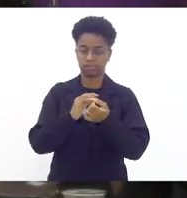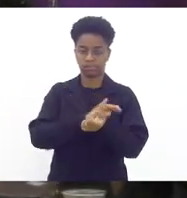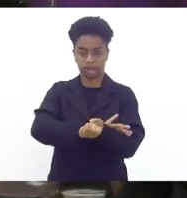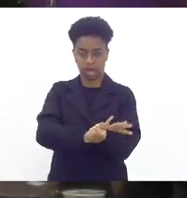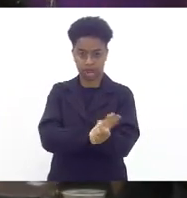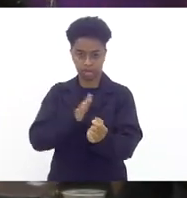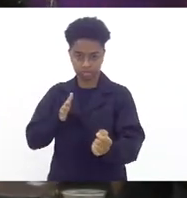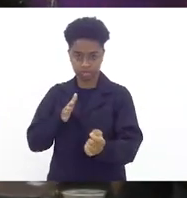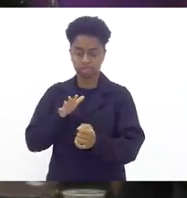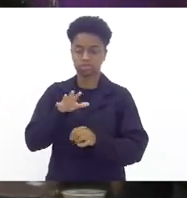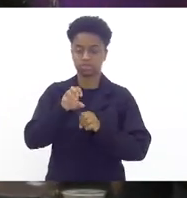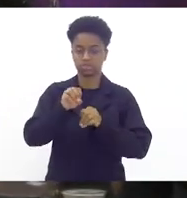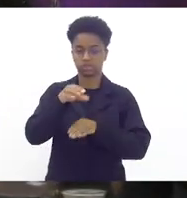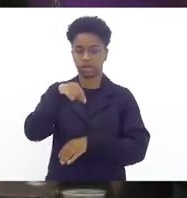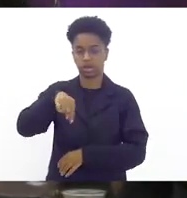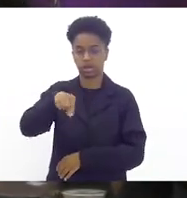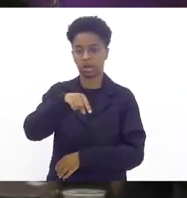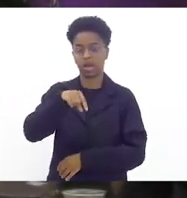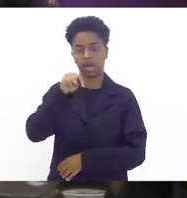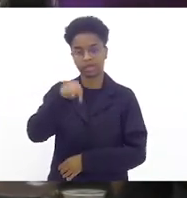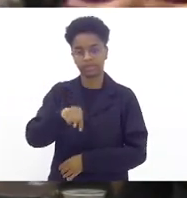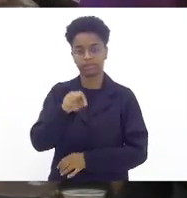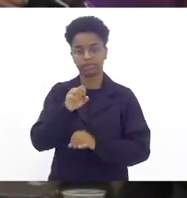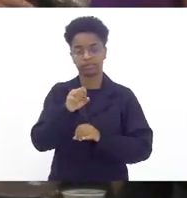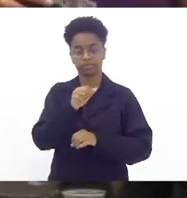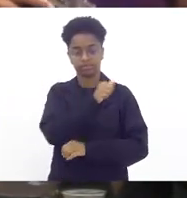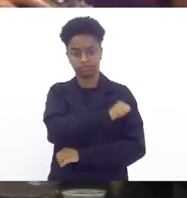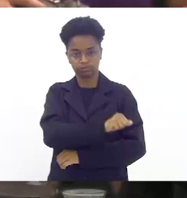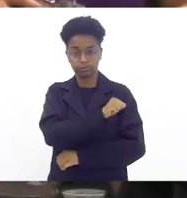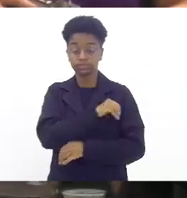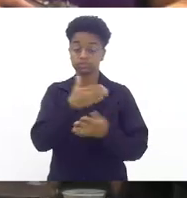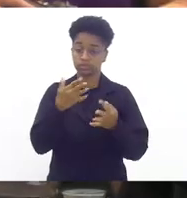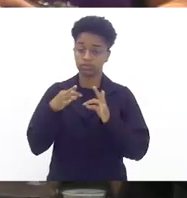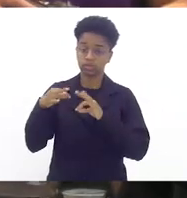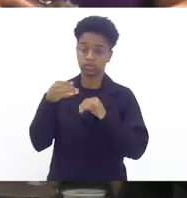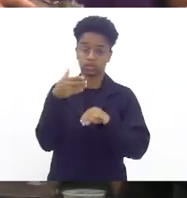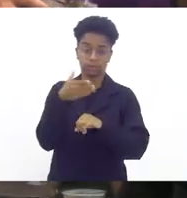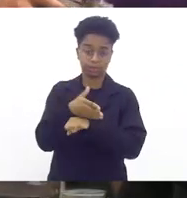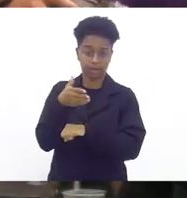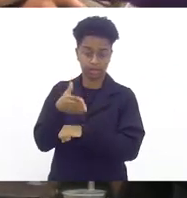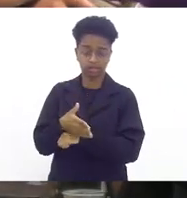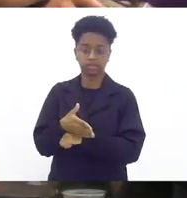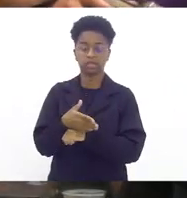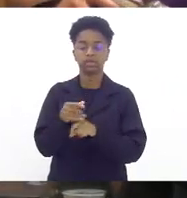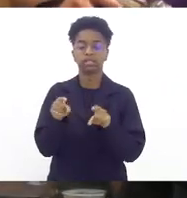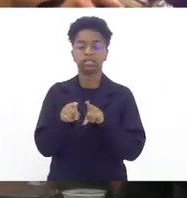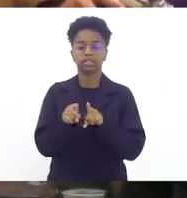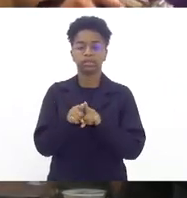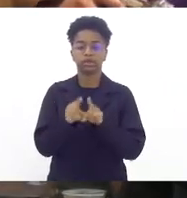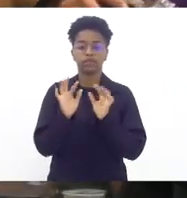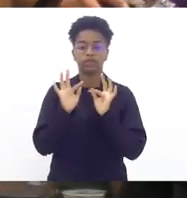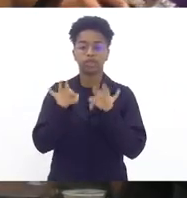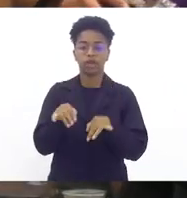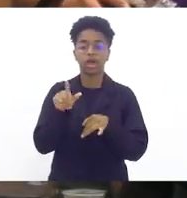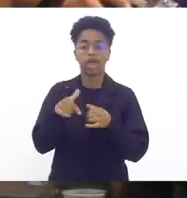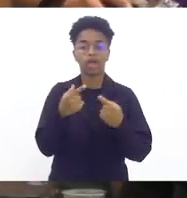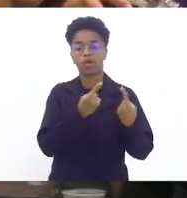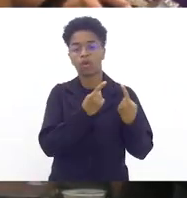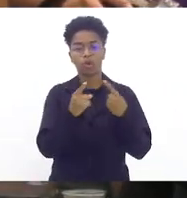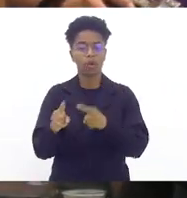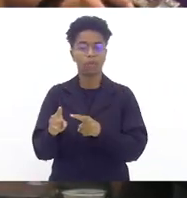na educação do Rio de Janeiro. Boa. E aí, todos participando, e tem o final que é o combate ao